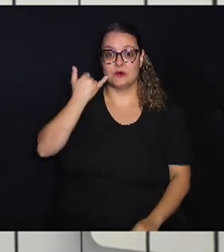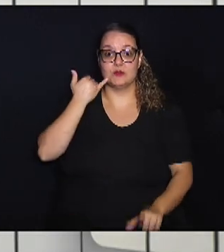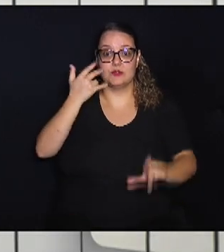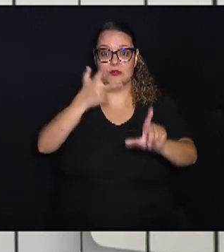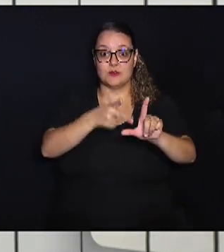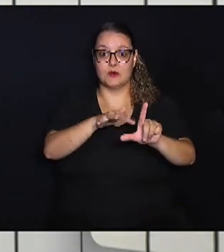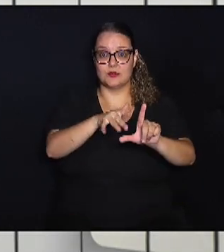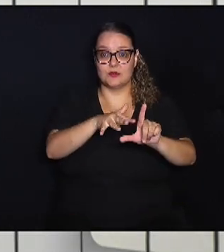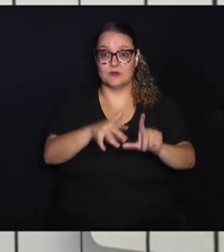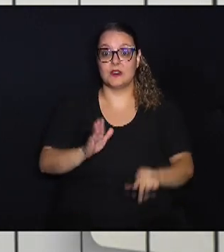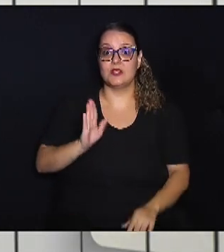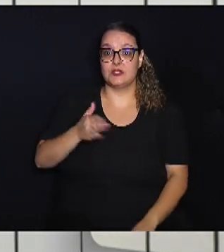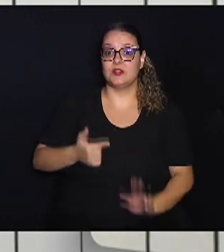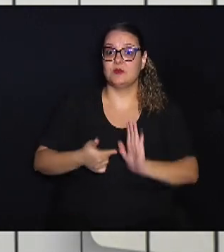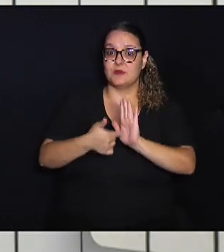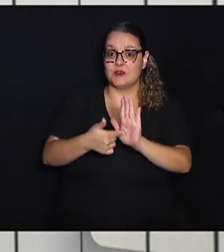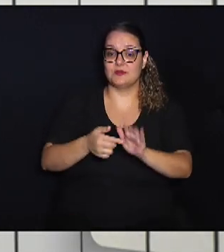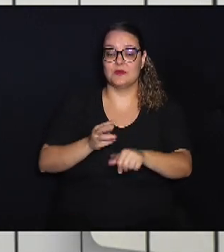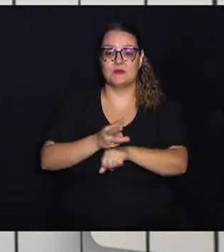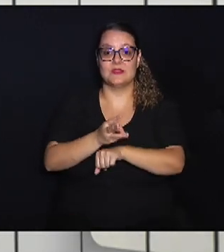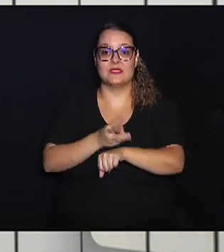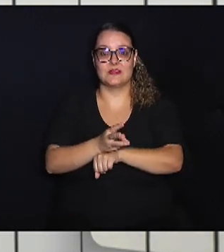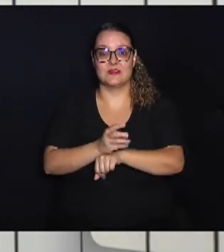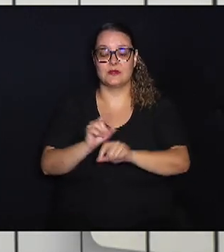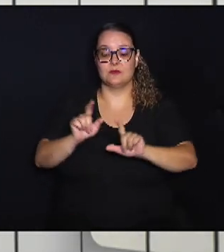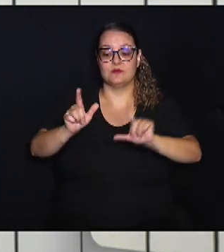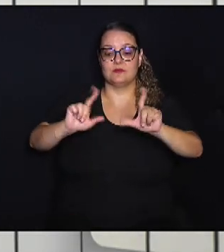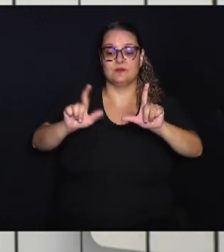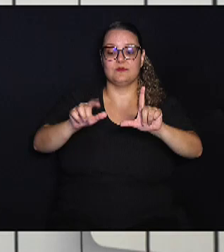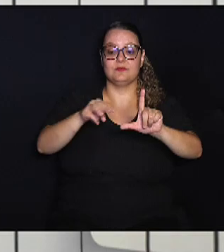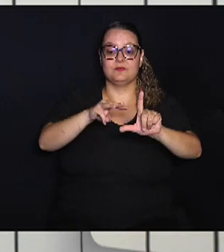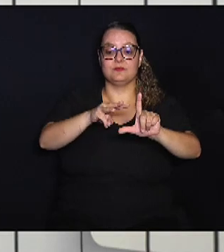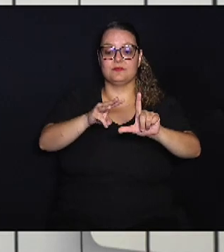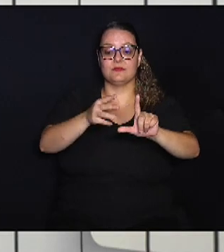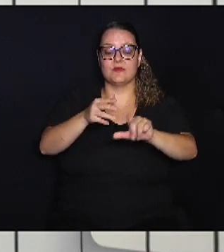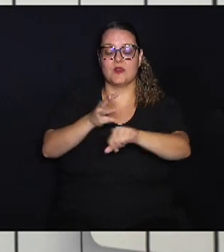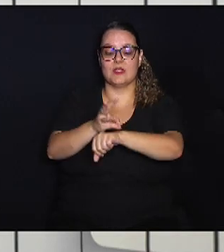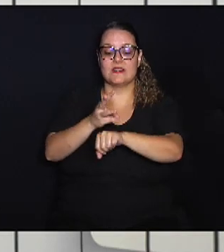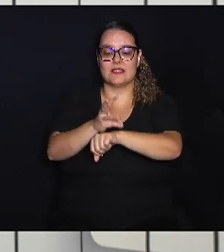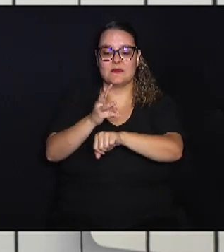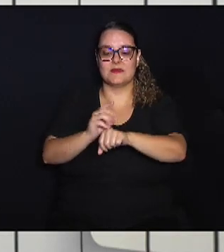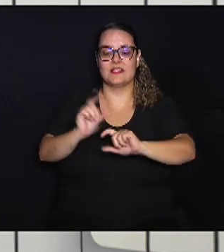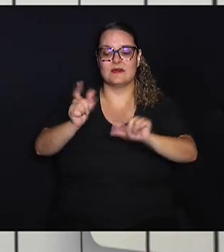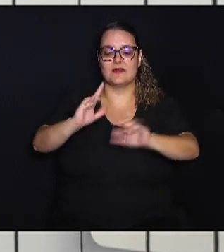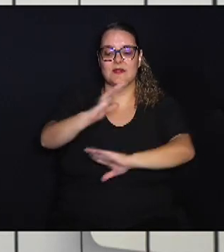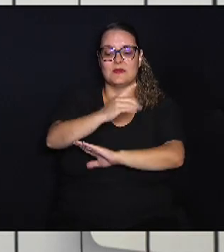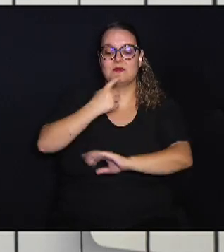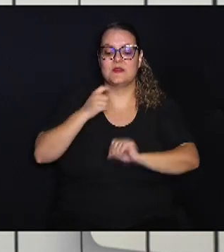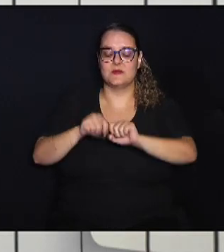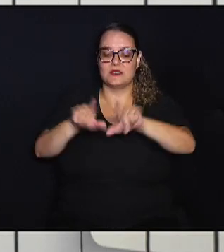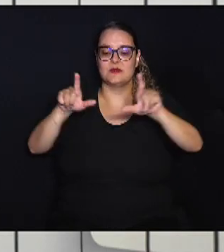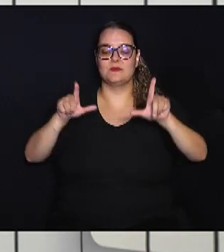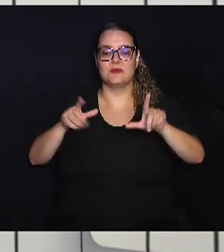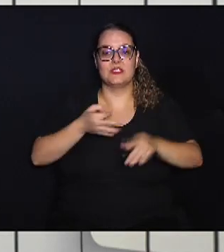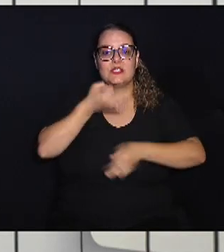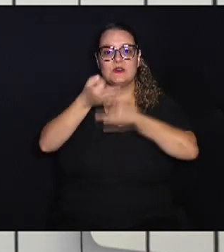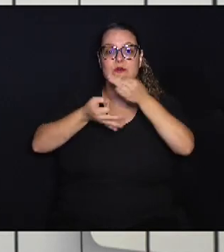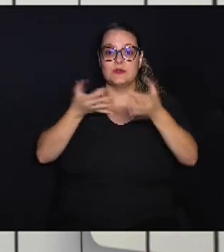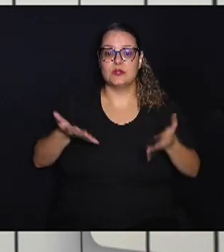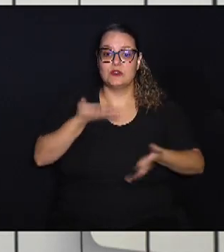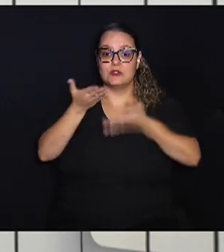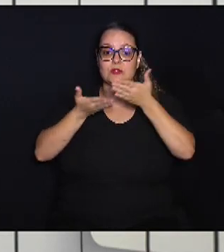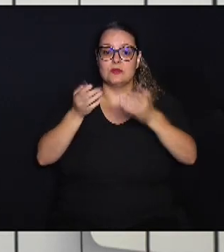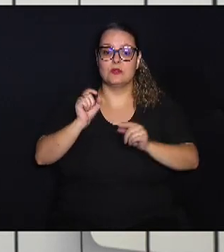QR Code, já aparece uma mensagem na sua tela. WhatsApp da TV Câmara Campinas. Você aperta e pode enviar o seu elogio, uma